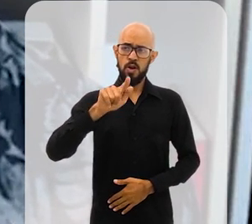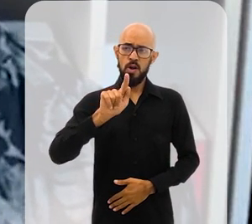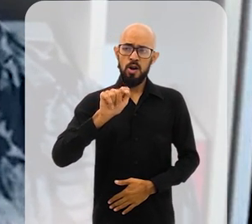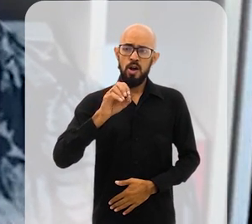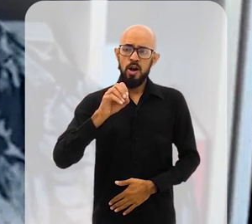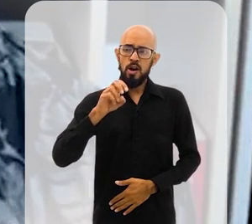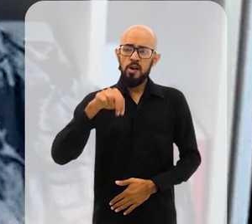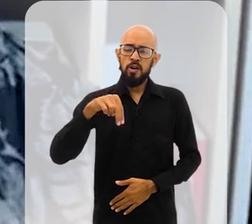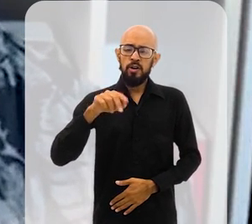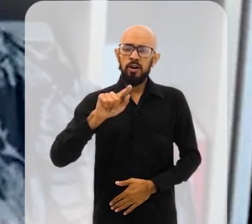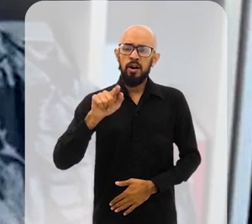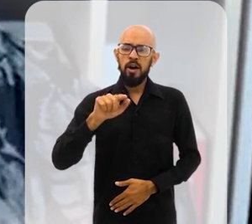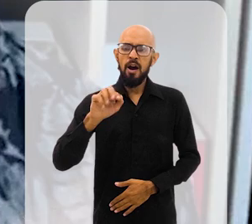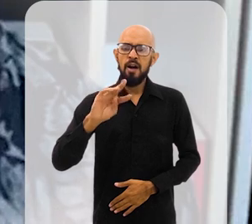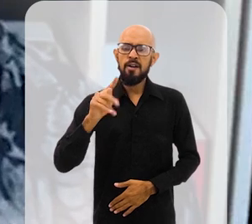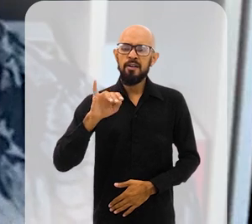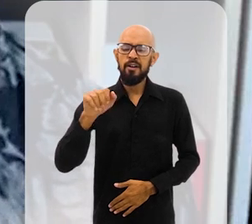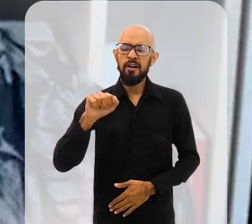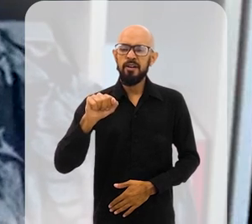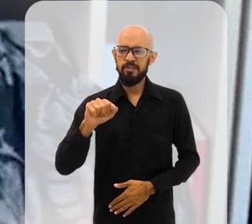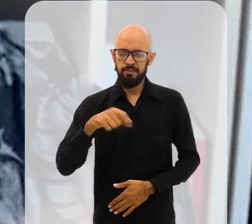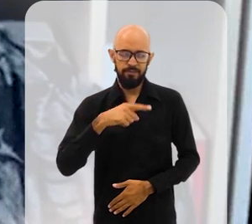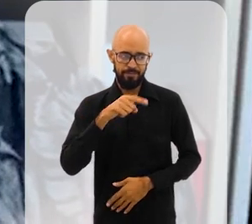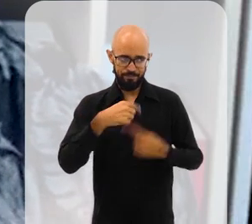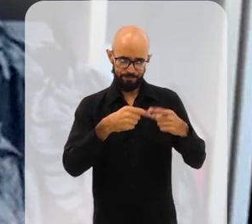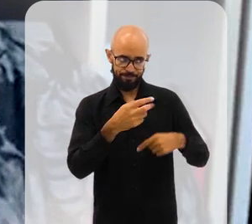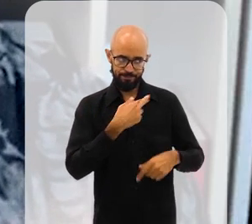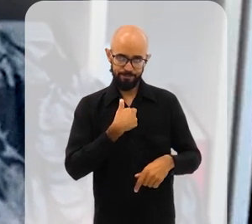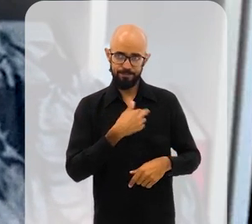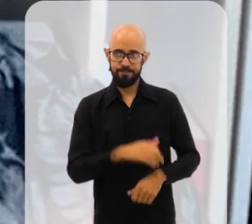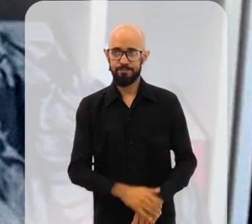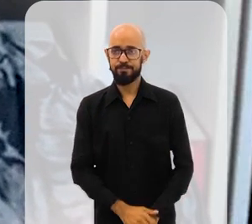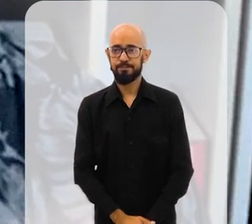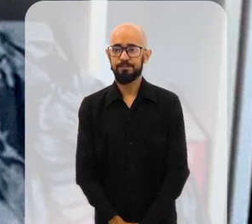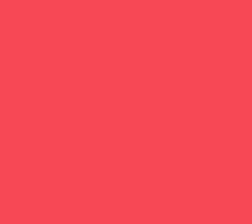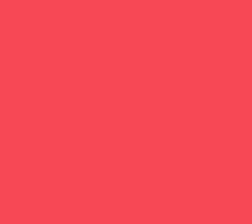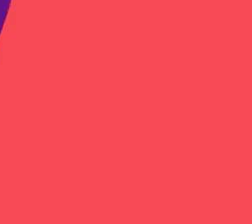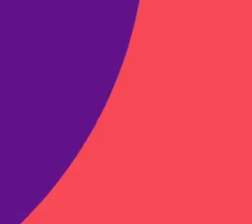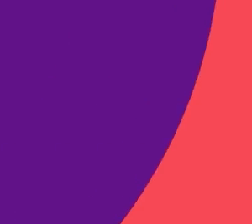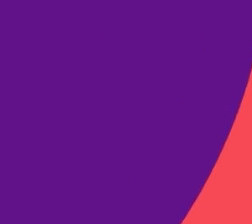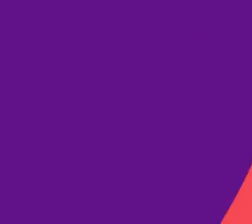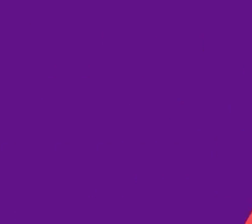no centro do Rio, mas você vai falar sobre isso para a gente no início do próximo bloco. Até lá.